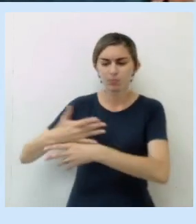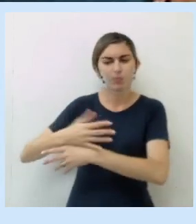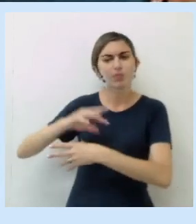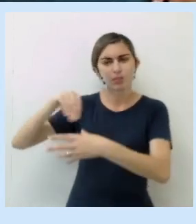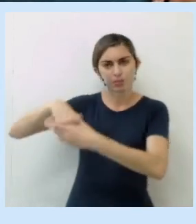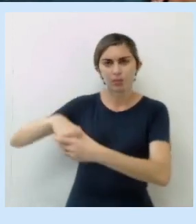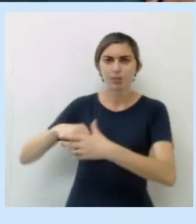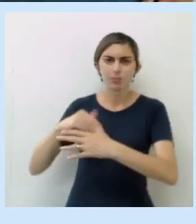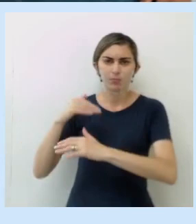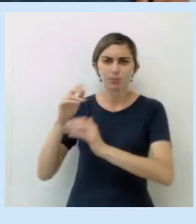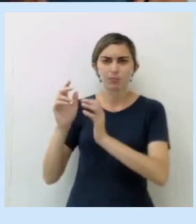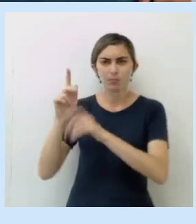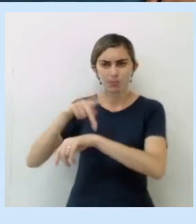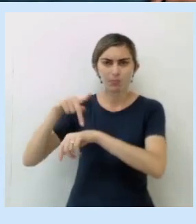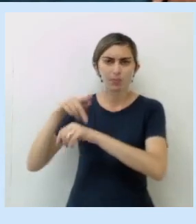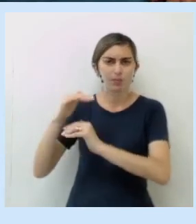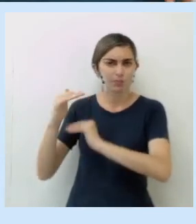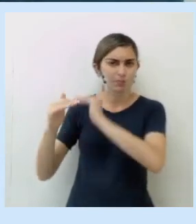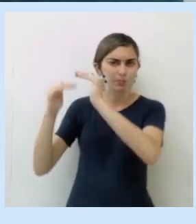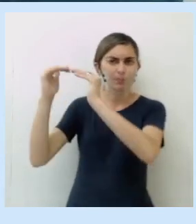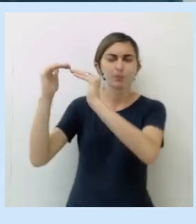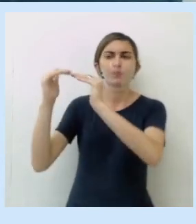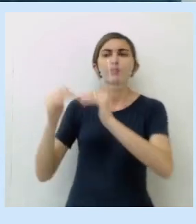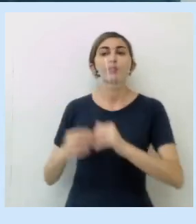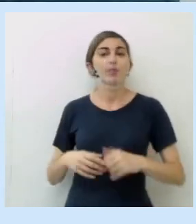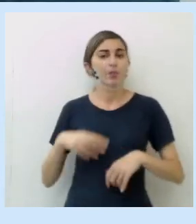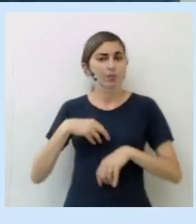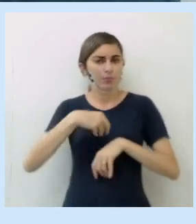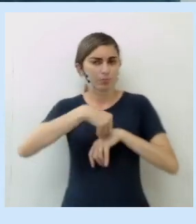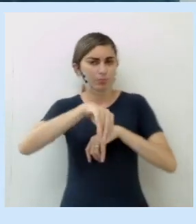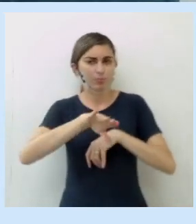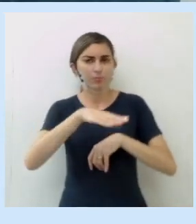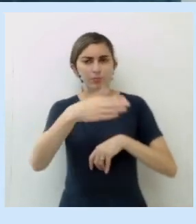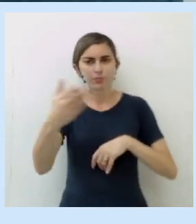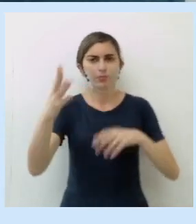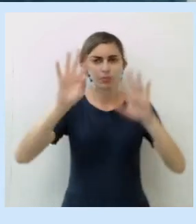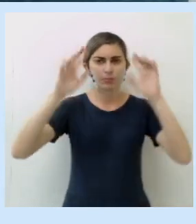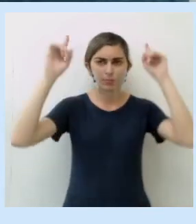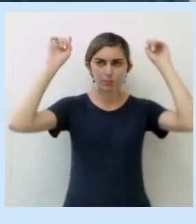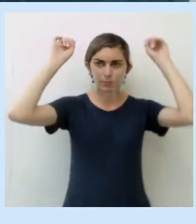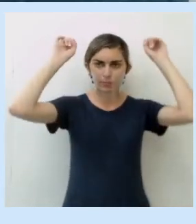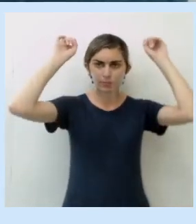dos países subdesenvolvidos. E aí eu trago para vocês